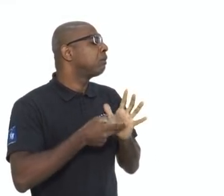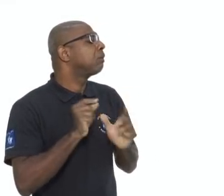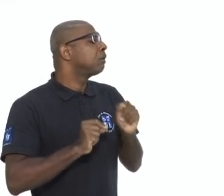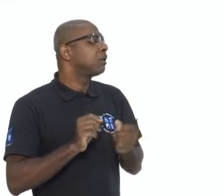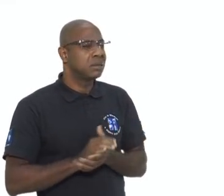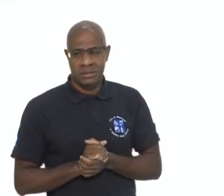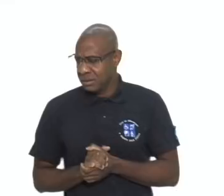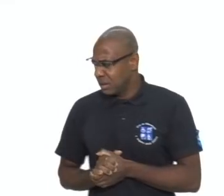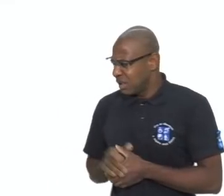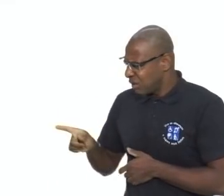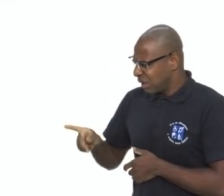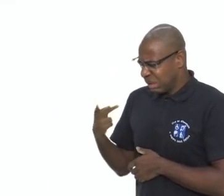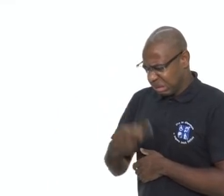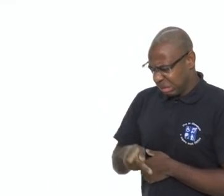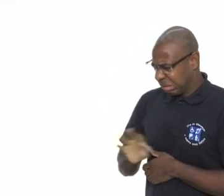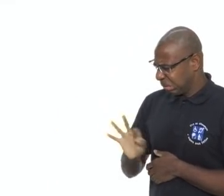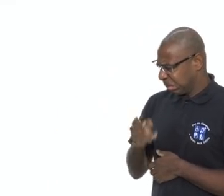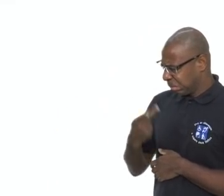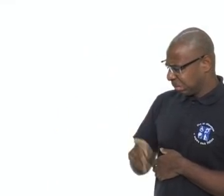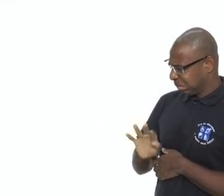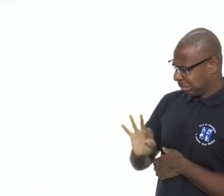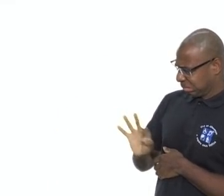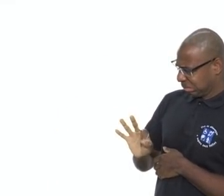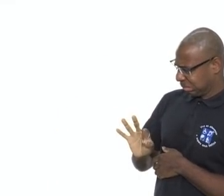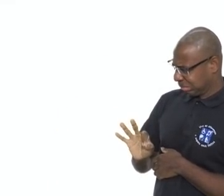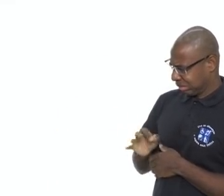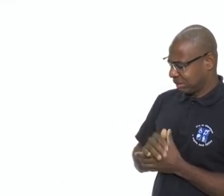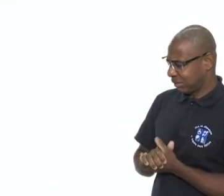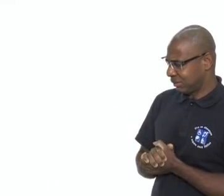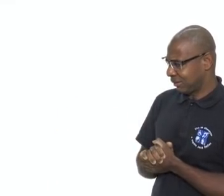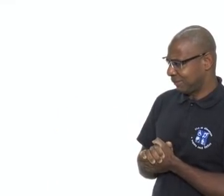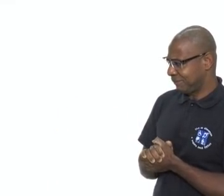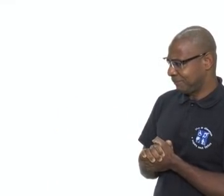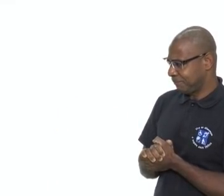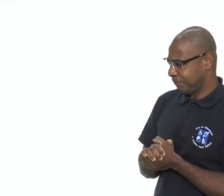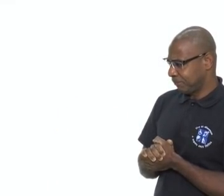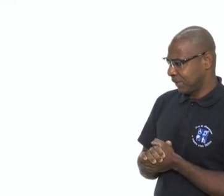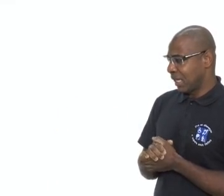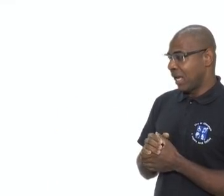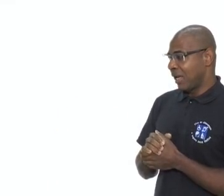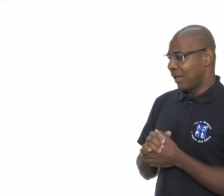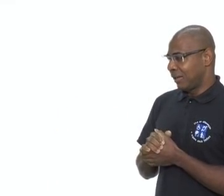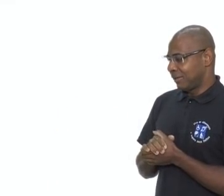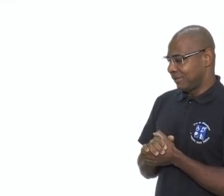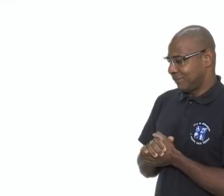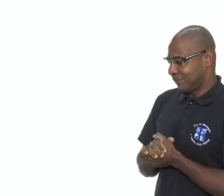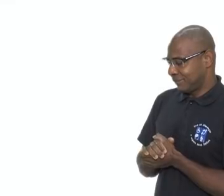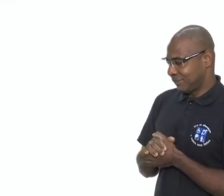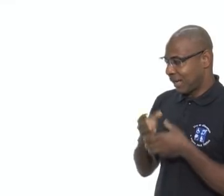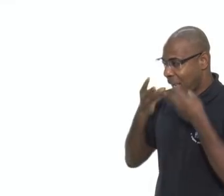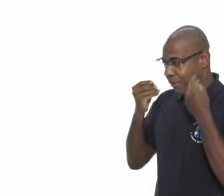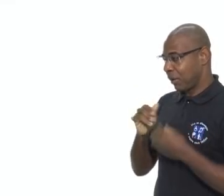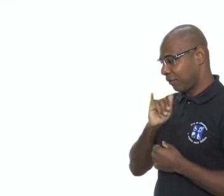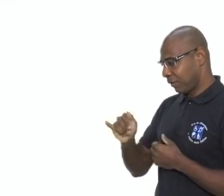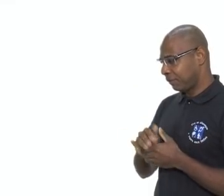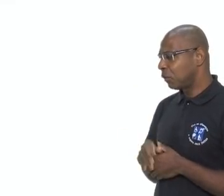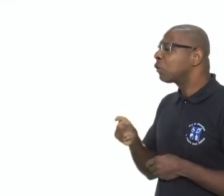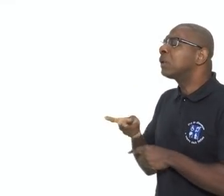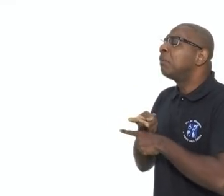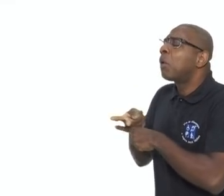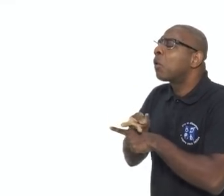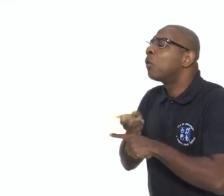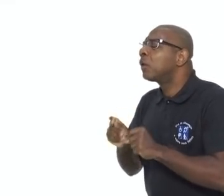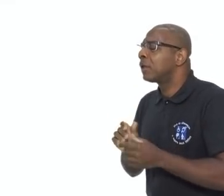Tu não és daqui, disse tu não és daqui, disse a raposa. Que